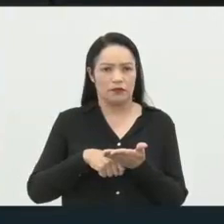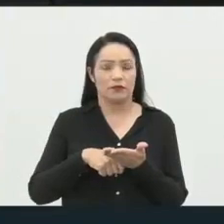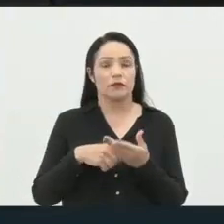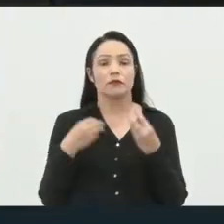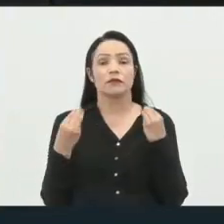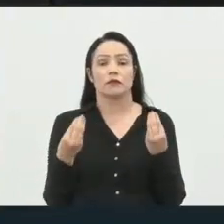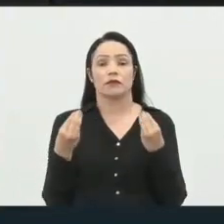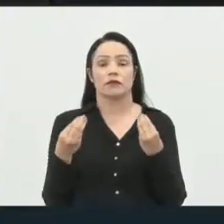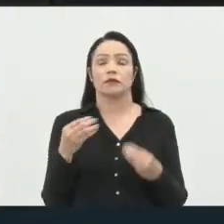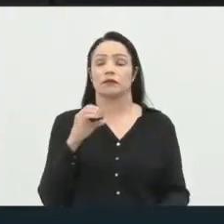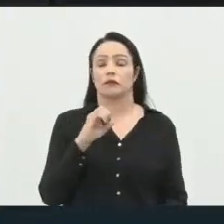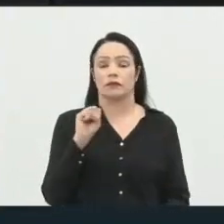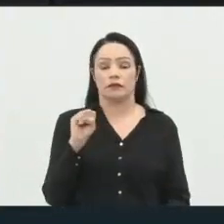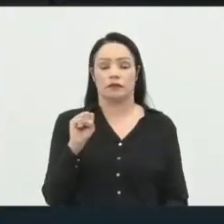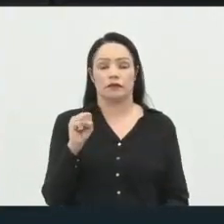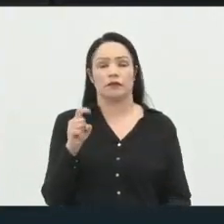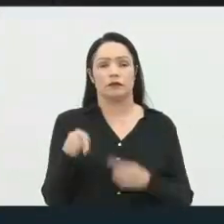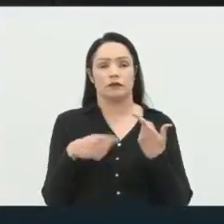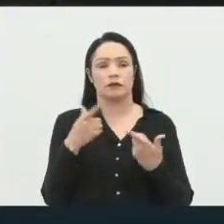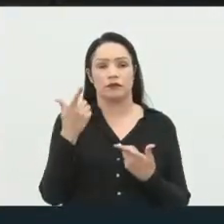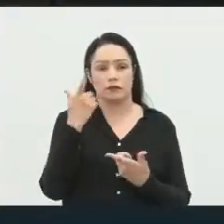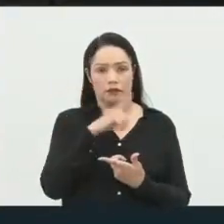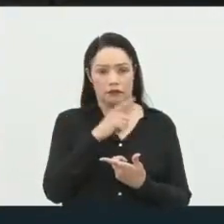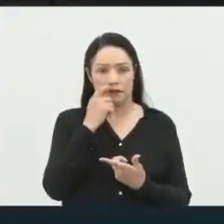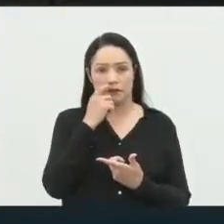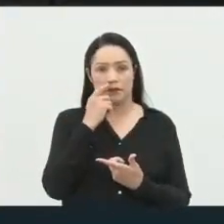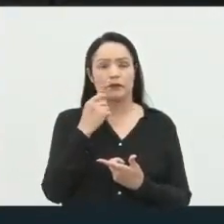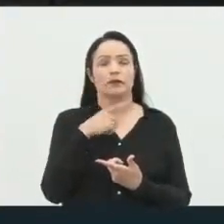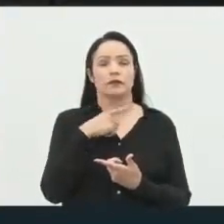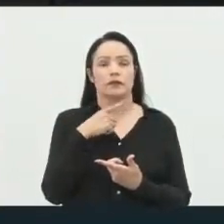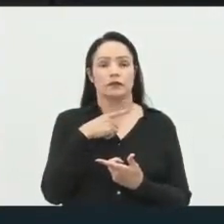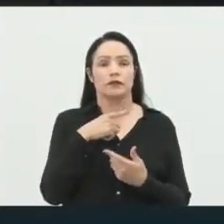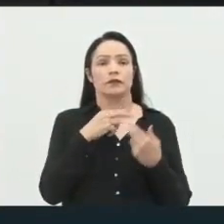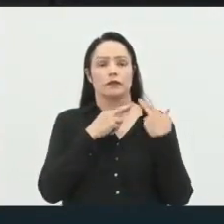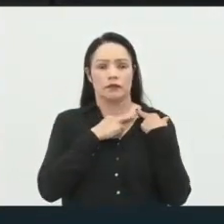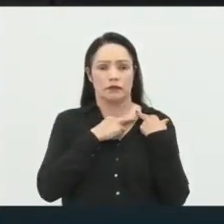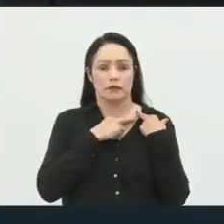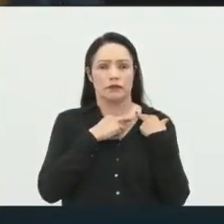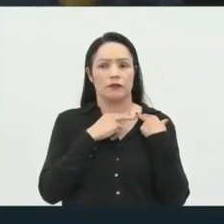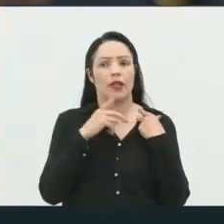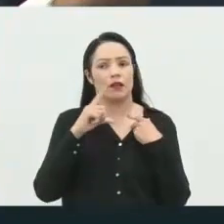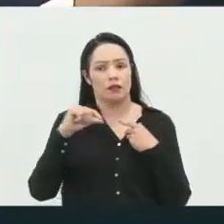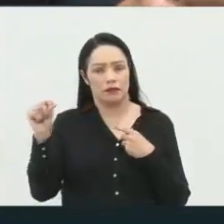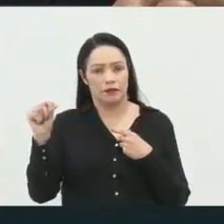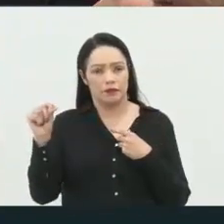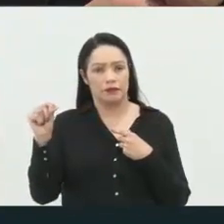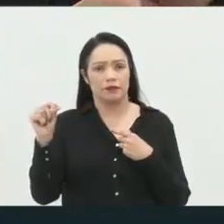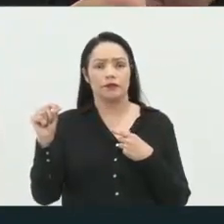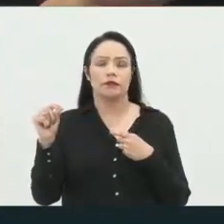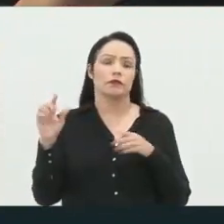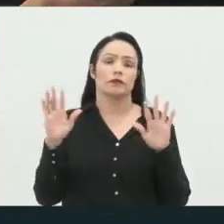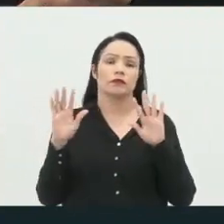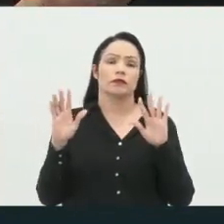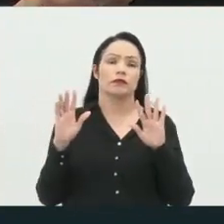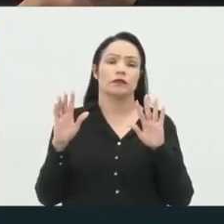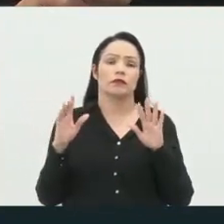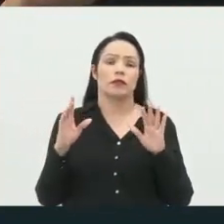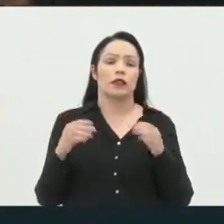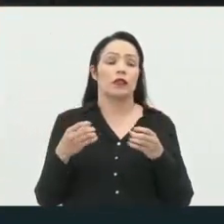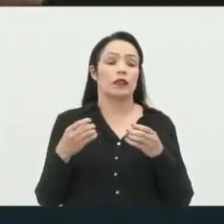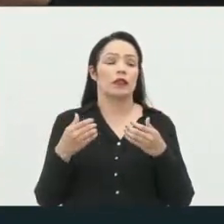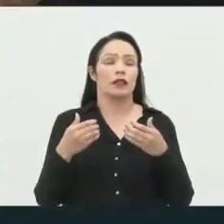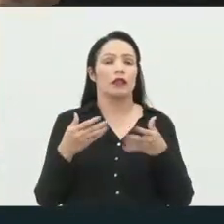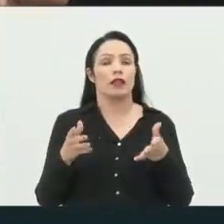oeste quando assumisse assumisse a responsabilidade de quando ela deixasse o equipamento de saúde Ela Não deixasse uma dívida trabalhista